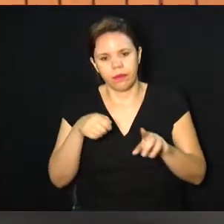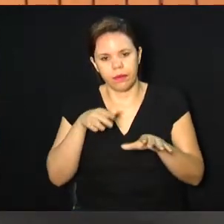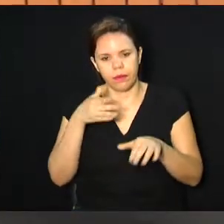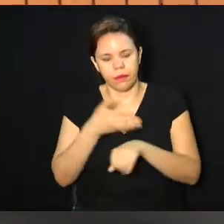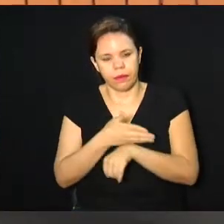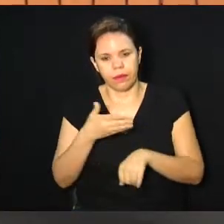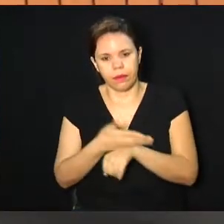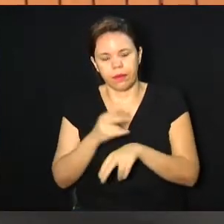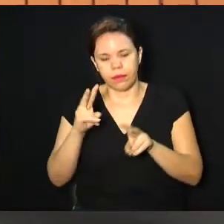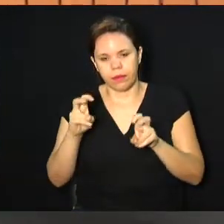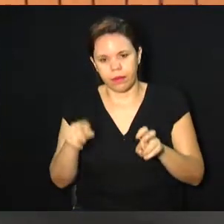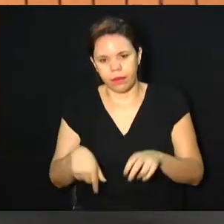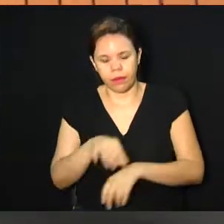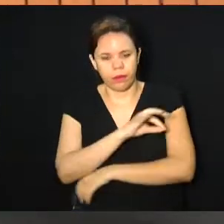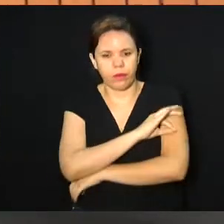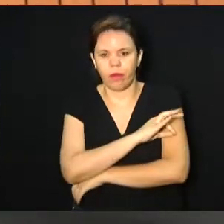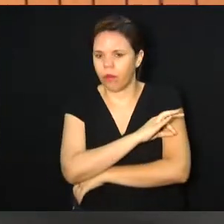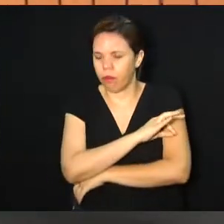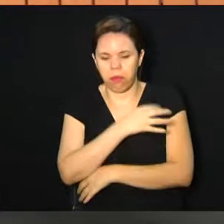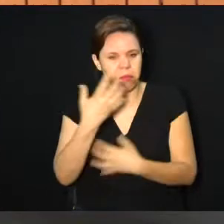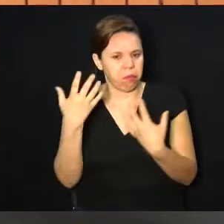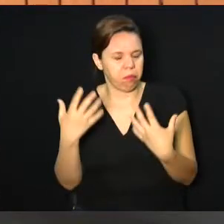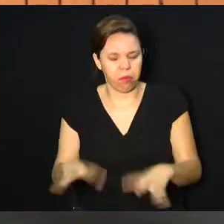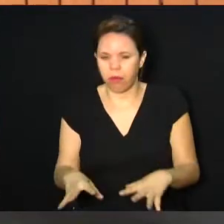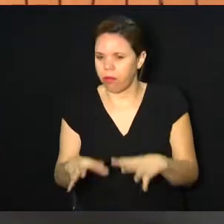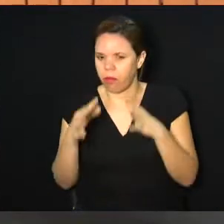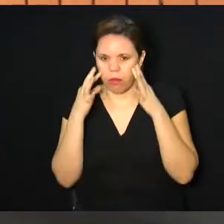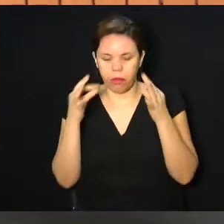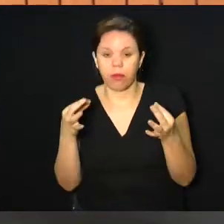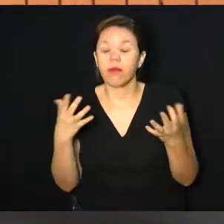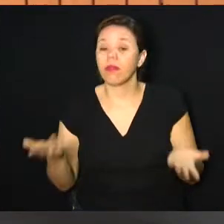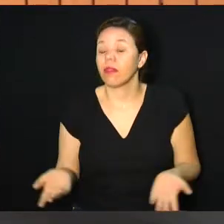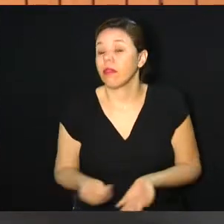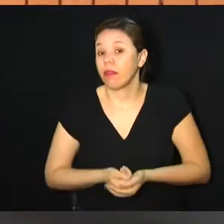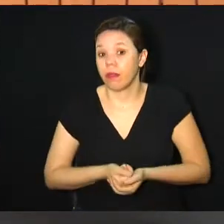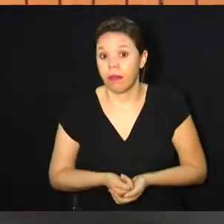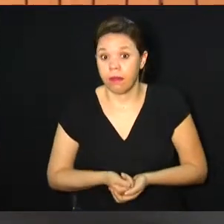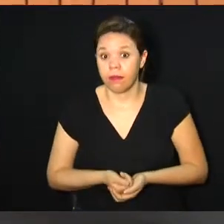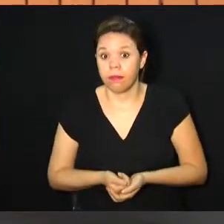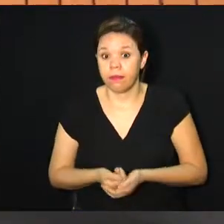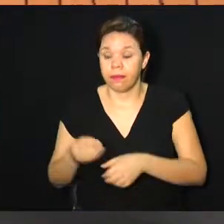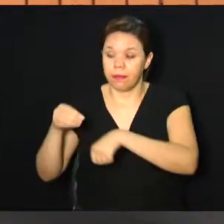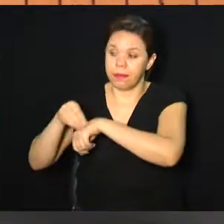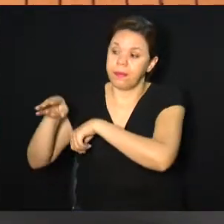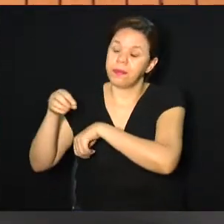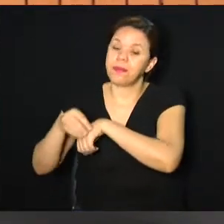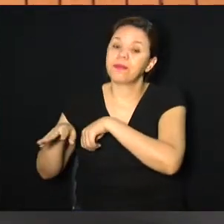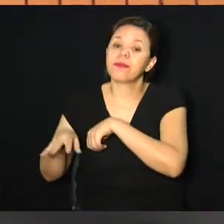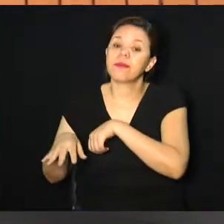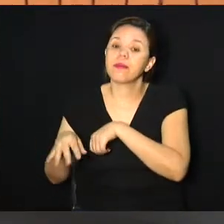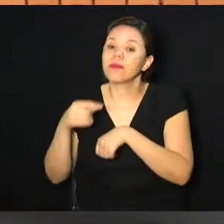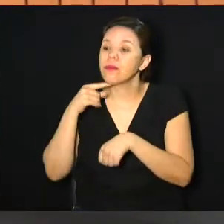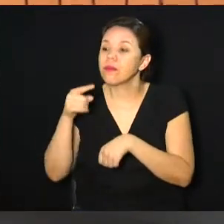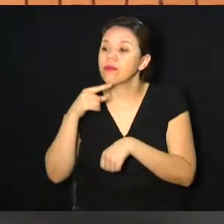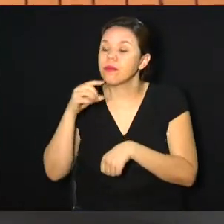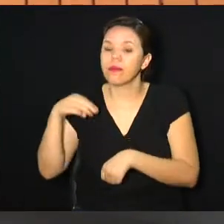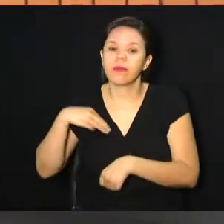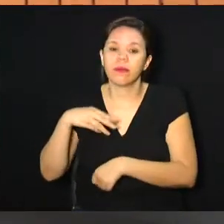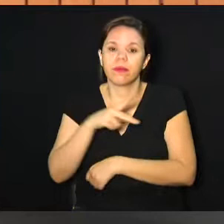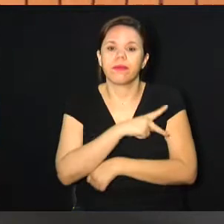participar desse assunto, e a prefeitura não quis nos ouvir. Levamos nossos questionamentos ao Ministério Público,